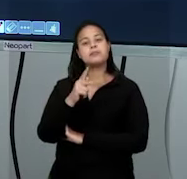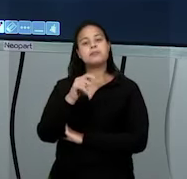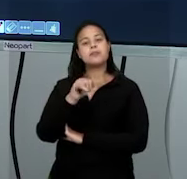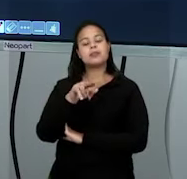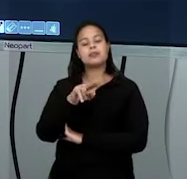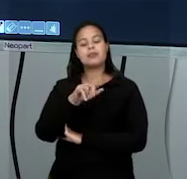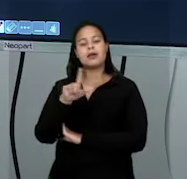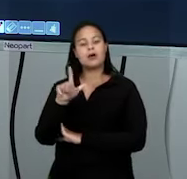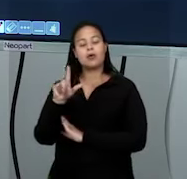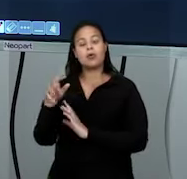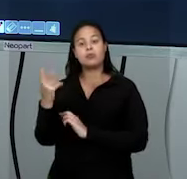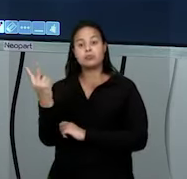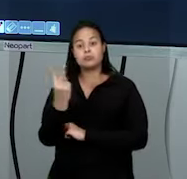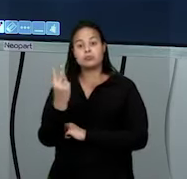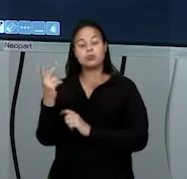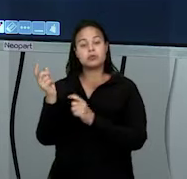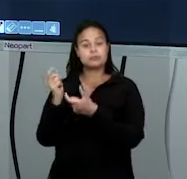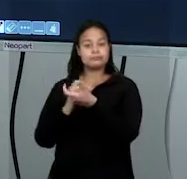são corretos.